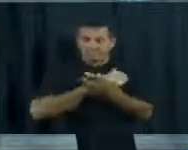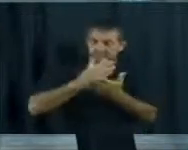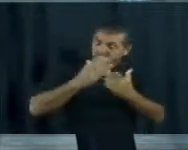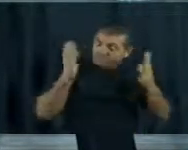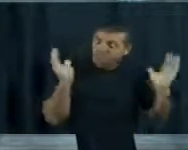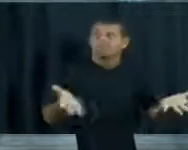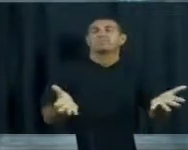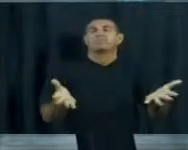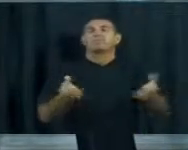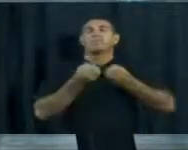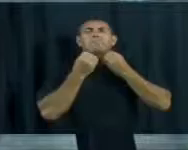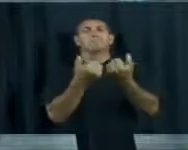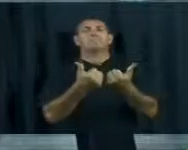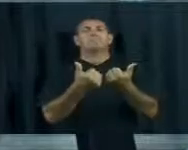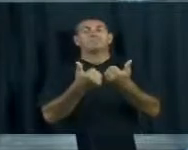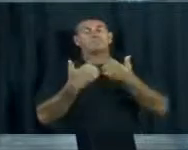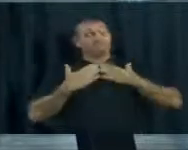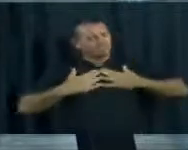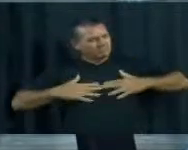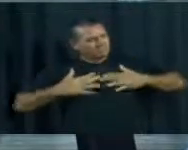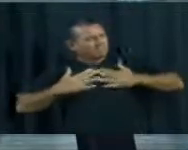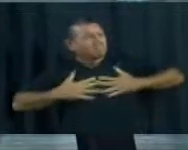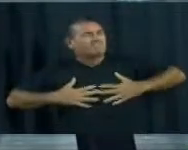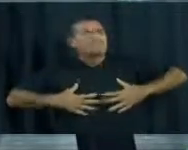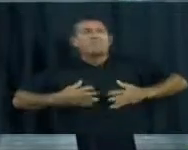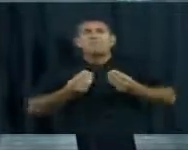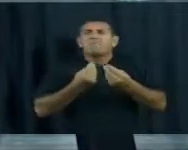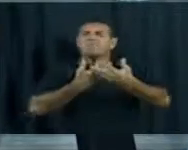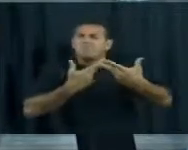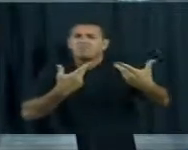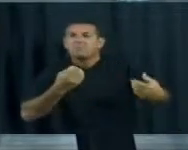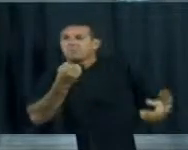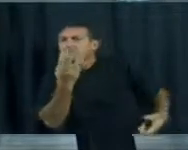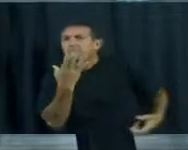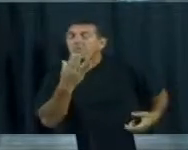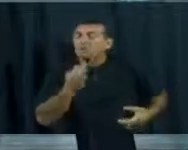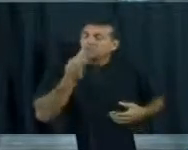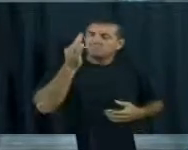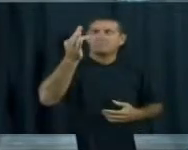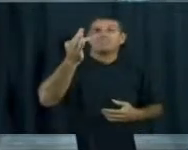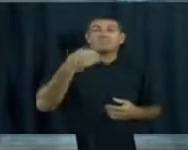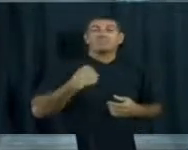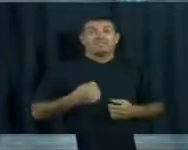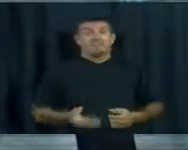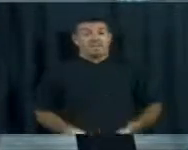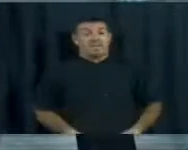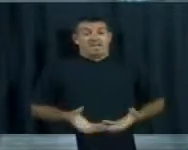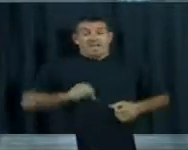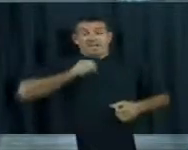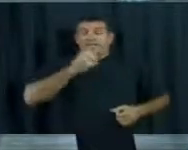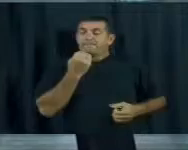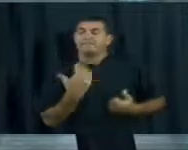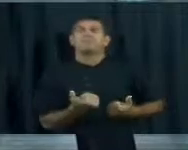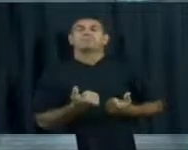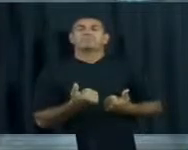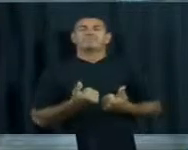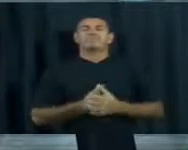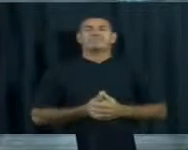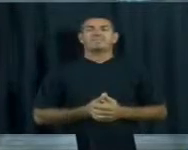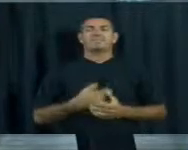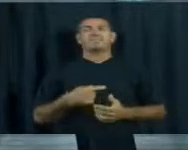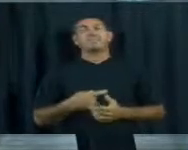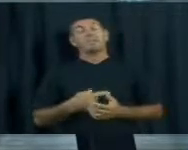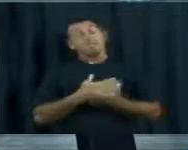ano agora, gente. Vamos com calma, que tem muita coisa boa pela frente. Eu tô cheia de gás e é lógico que a gente não